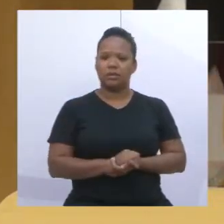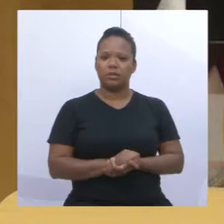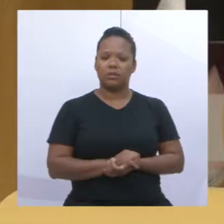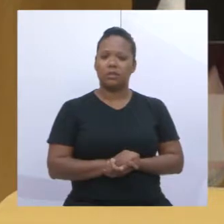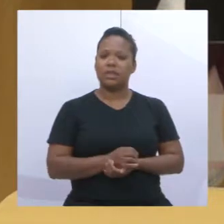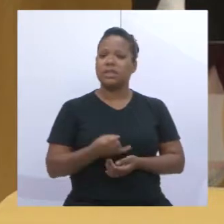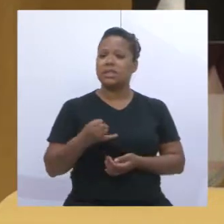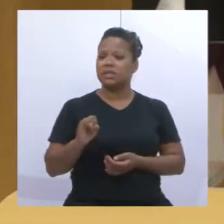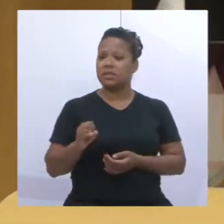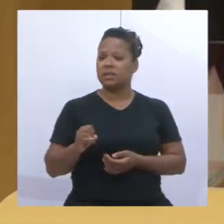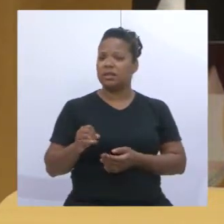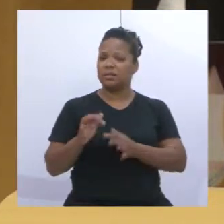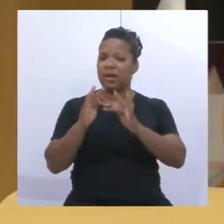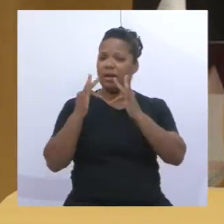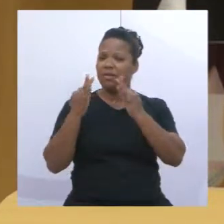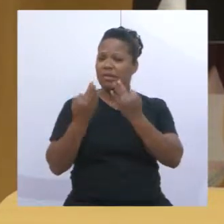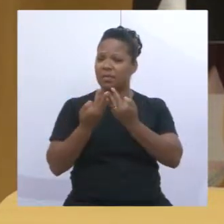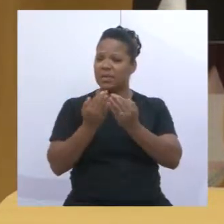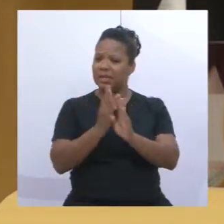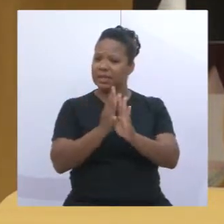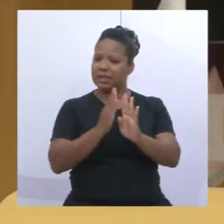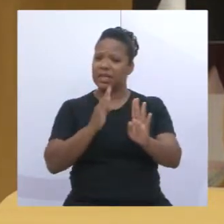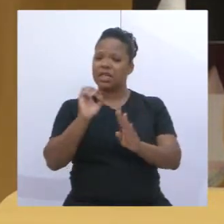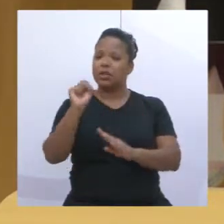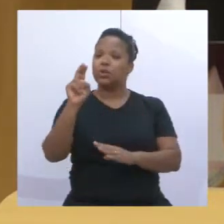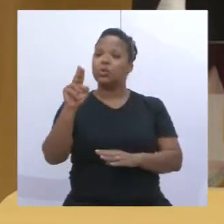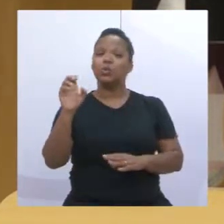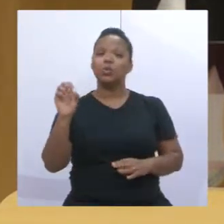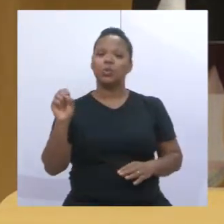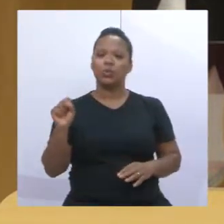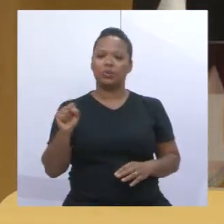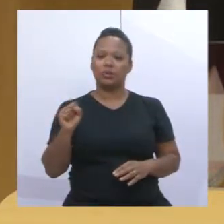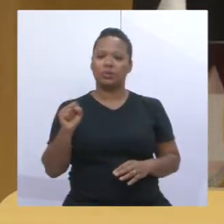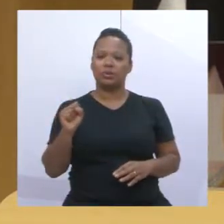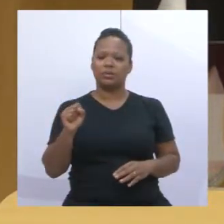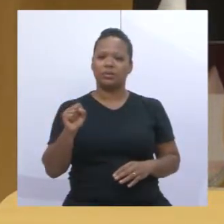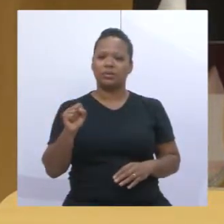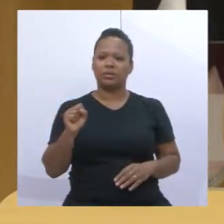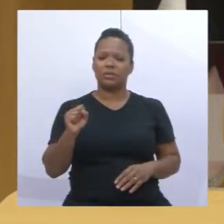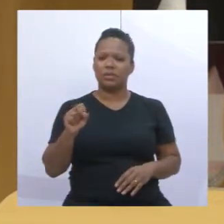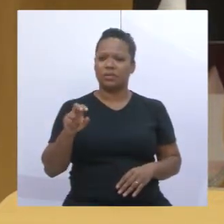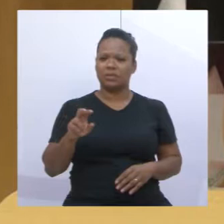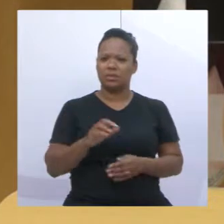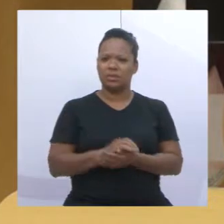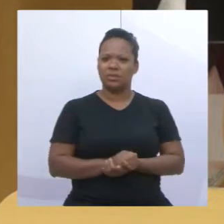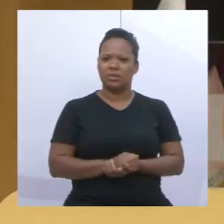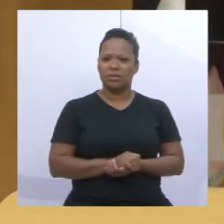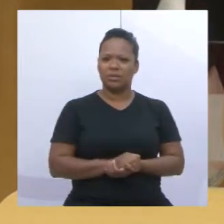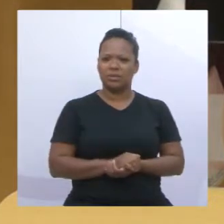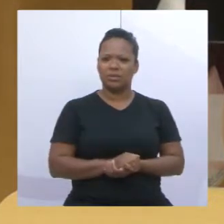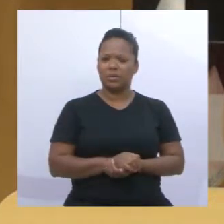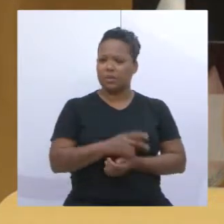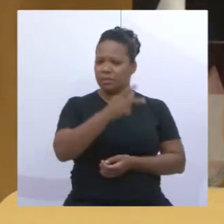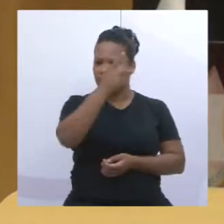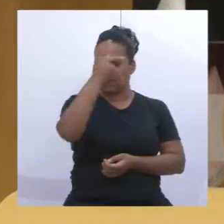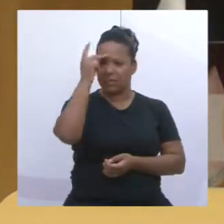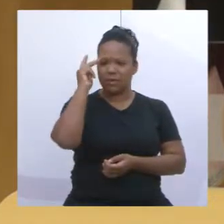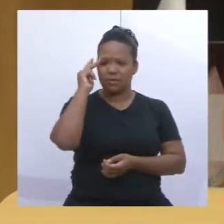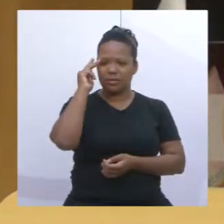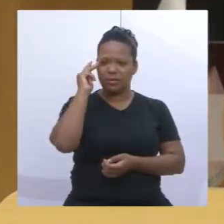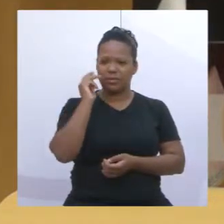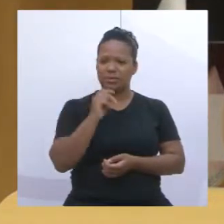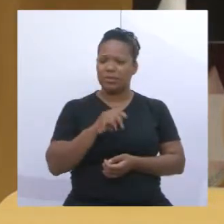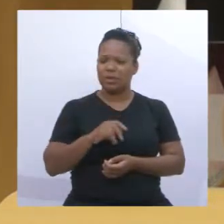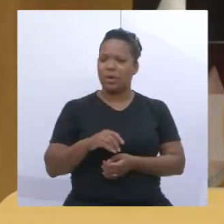um parente na fila do SUS, todos nós sentimos o drama de que é uma pessoa suspeitar de uma